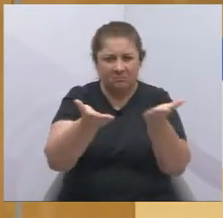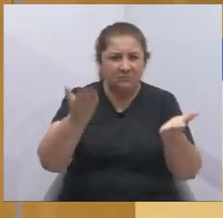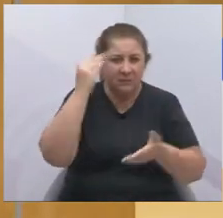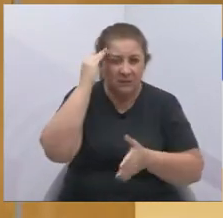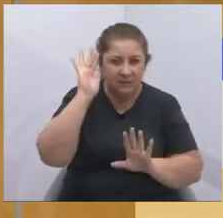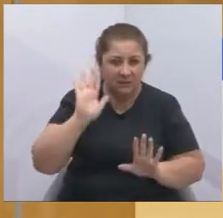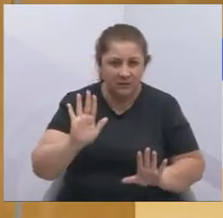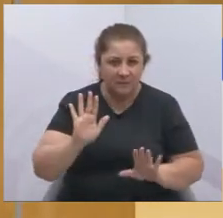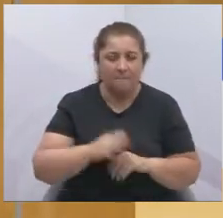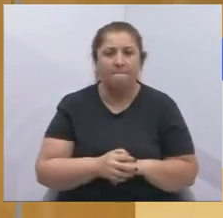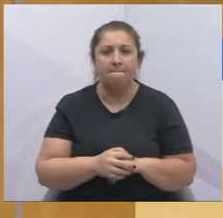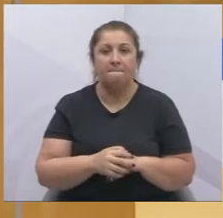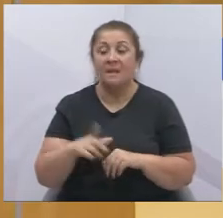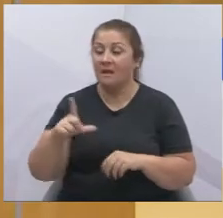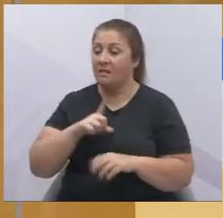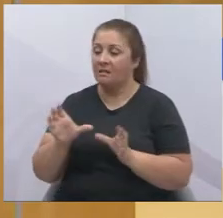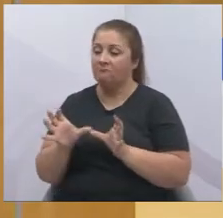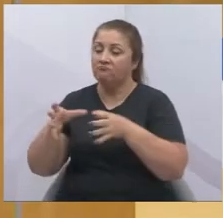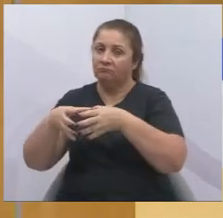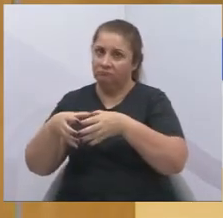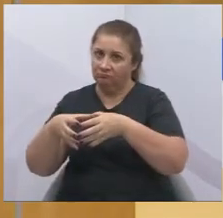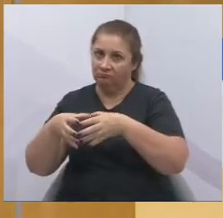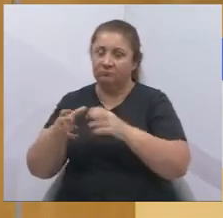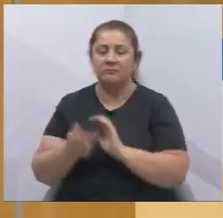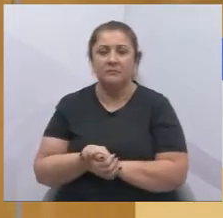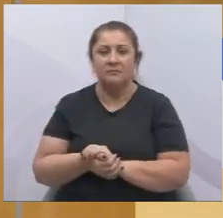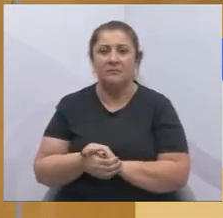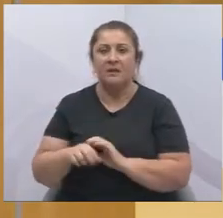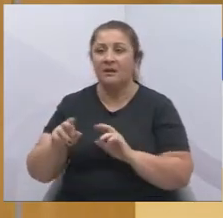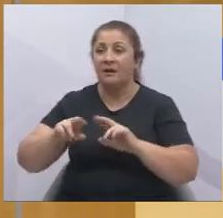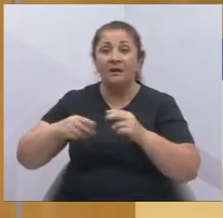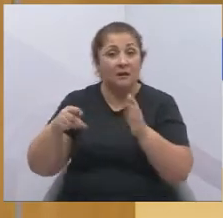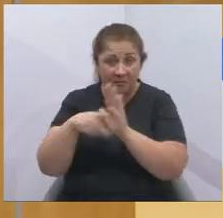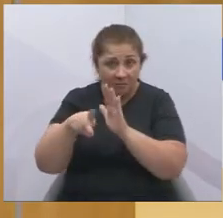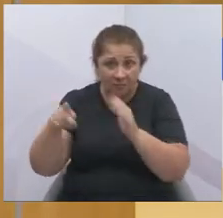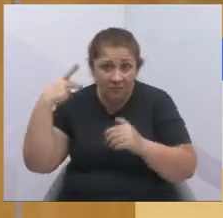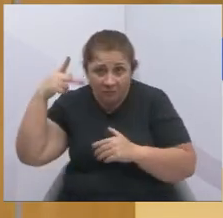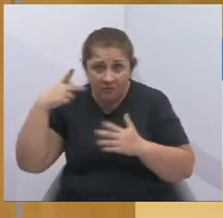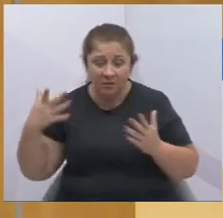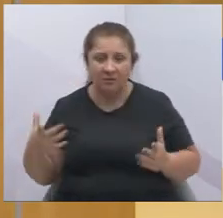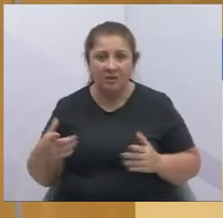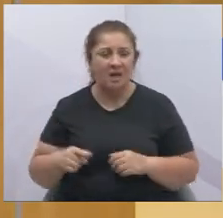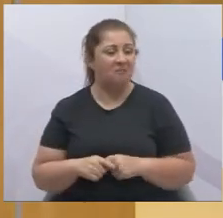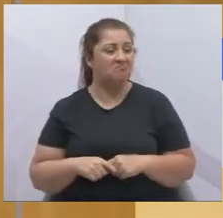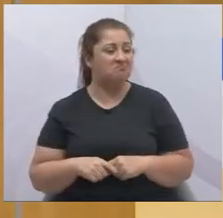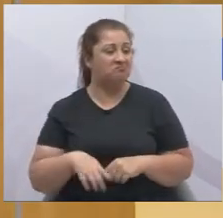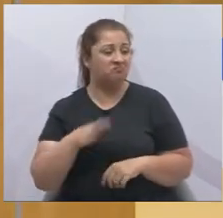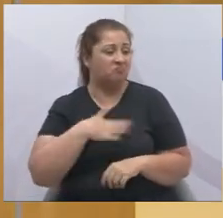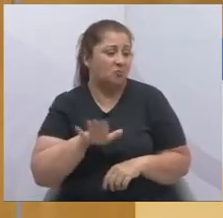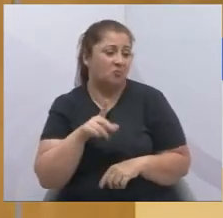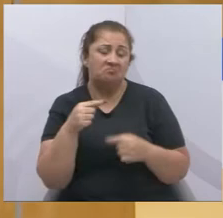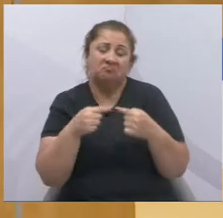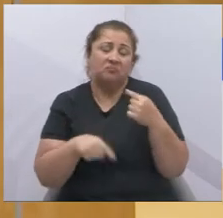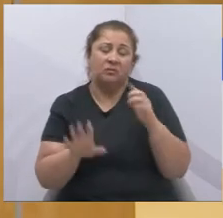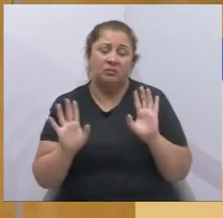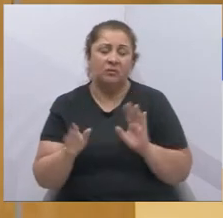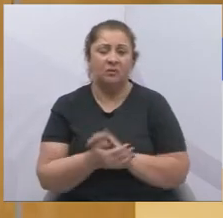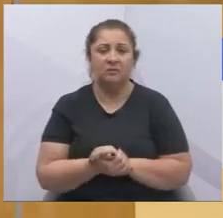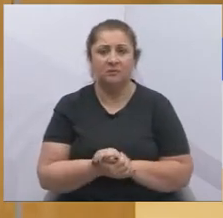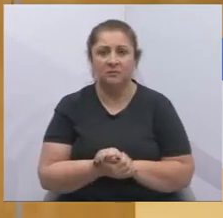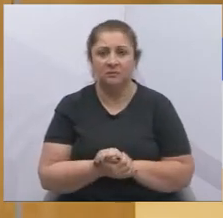entenderem, vai passar numa comissão. E a comissão é de vereadores. Ah, os vereadores não acham viável o